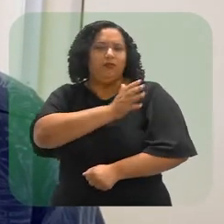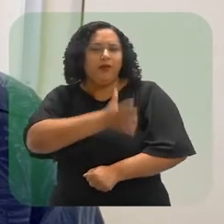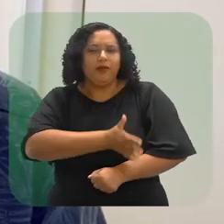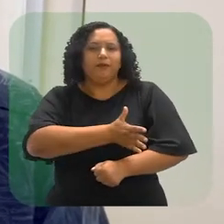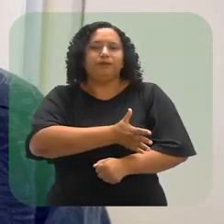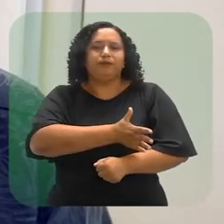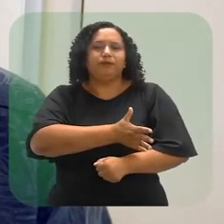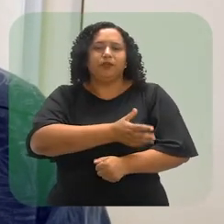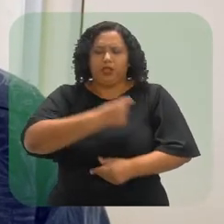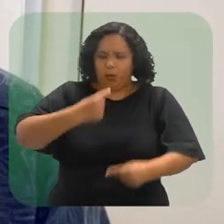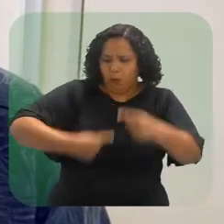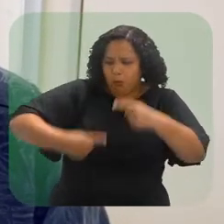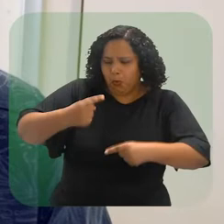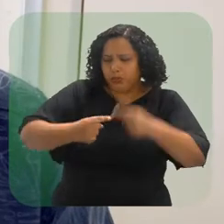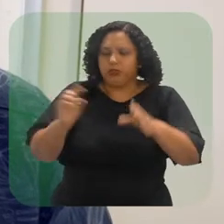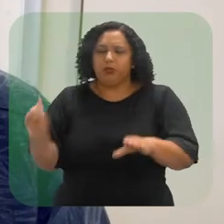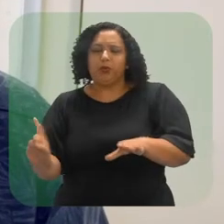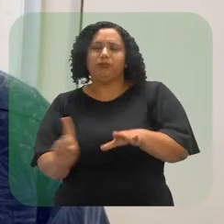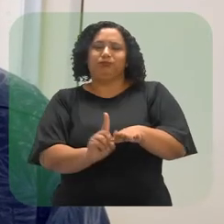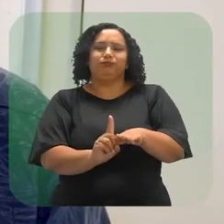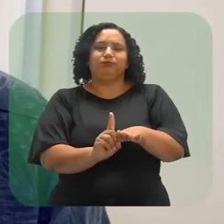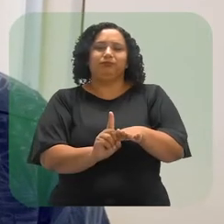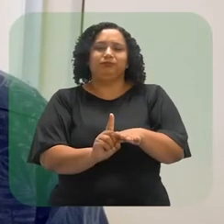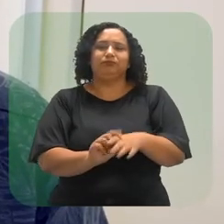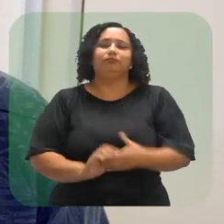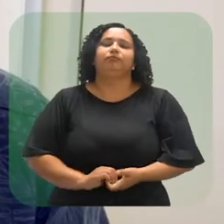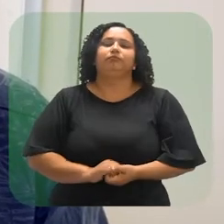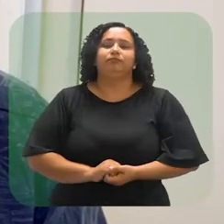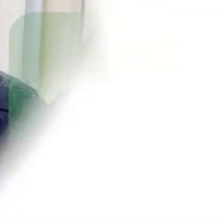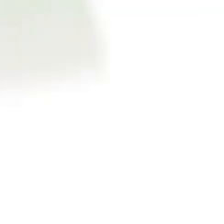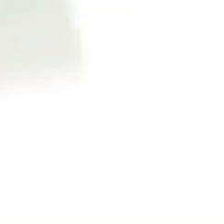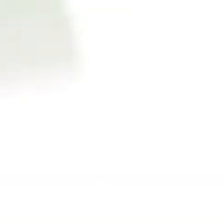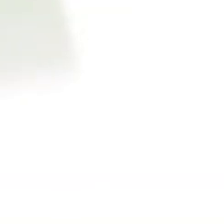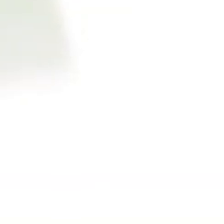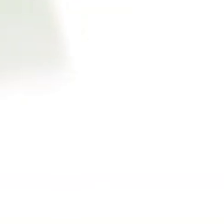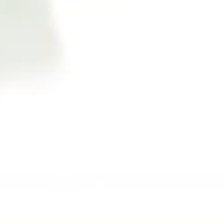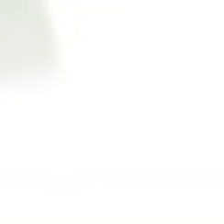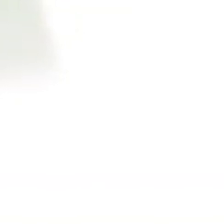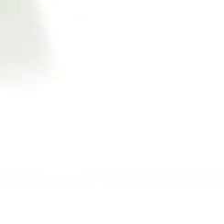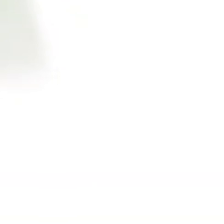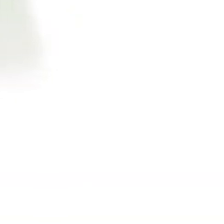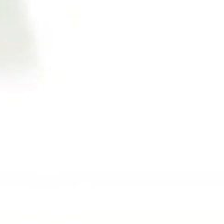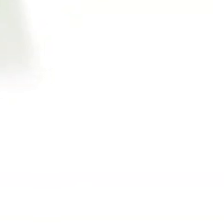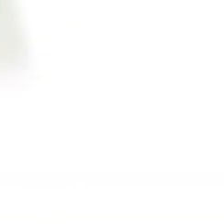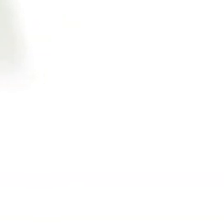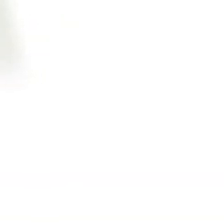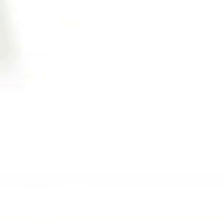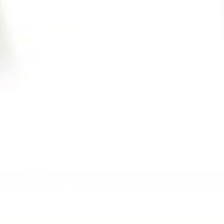IFPE e também nas suas políticas de inclusão.